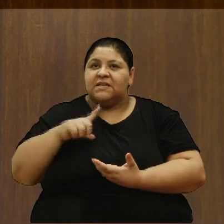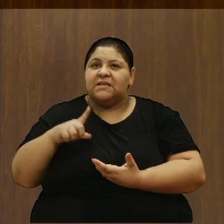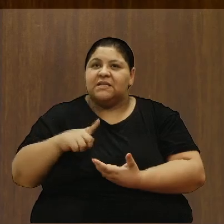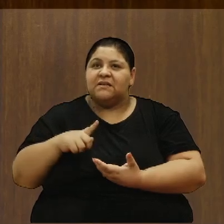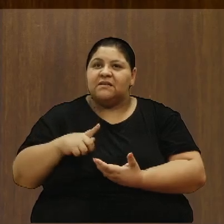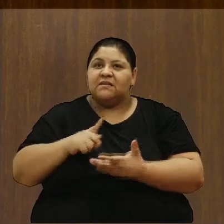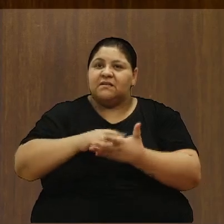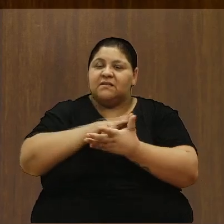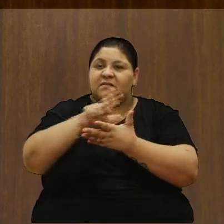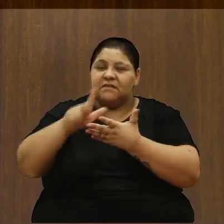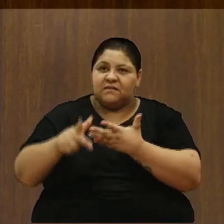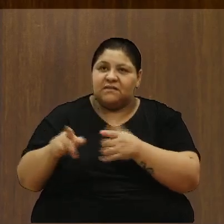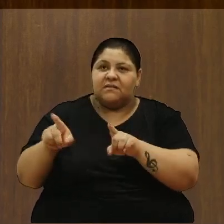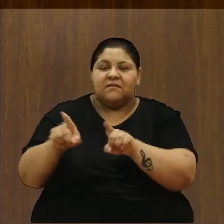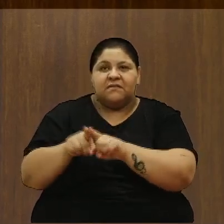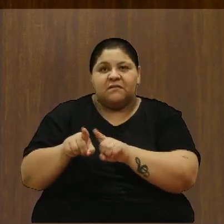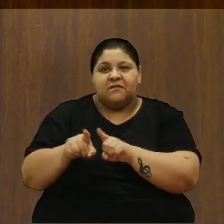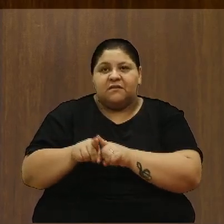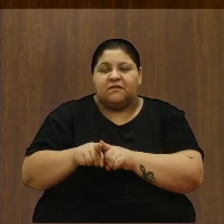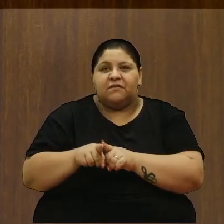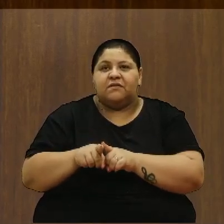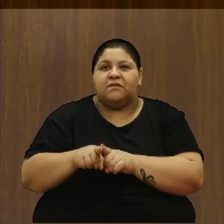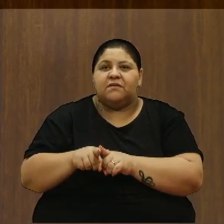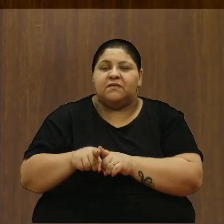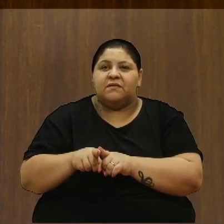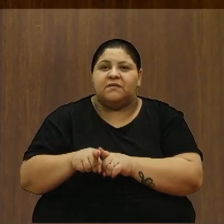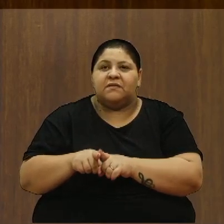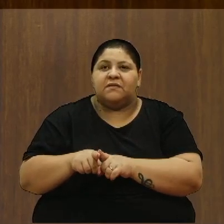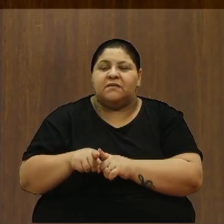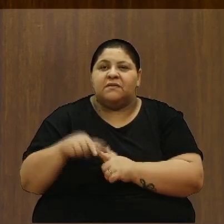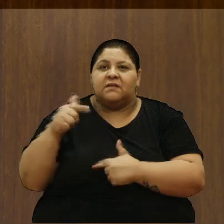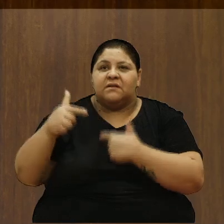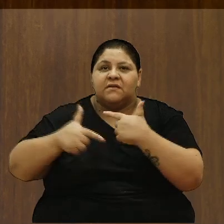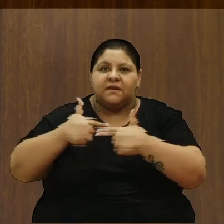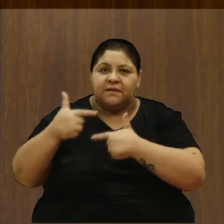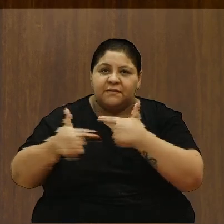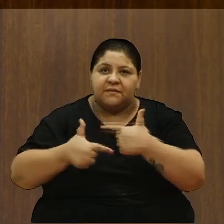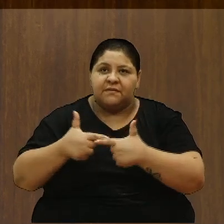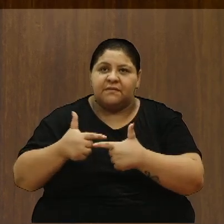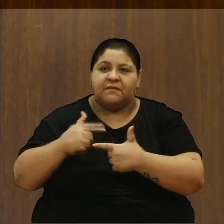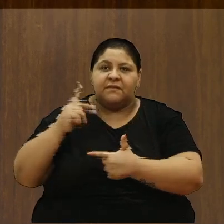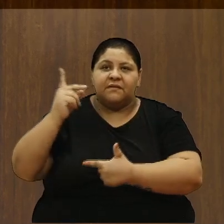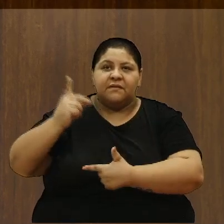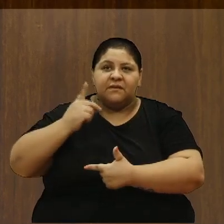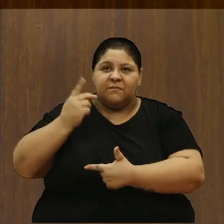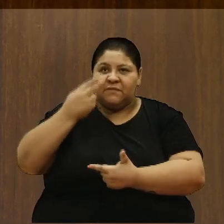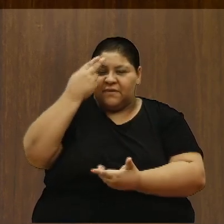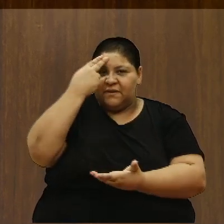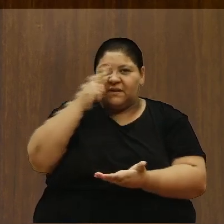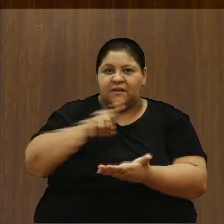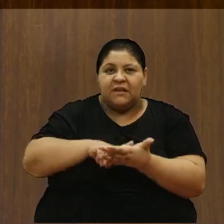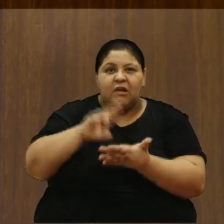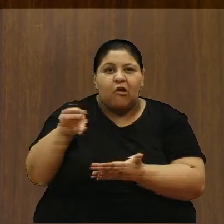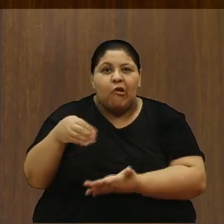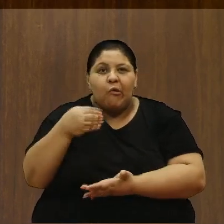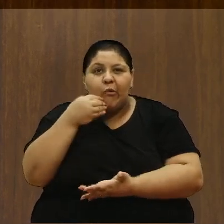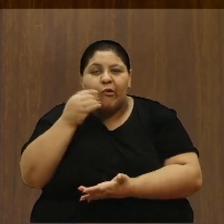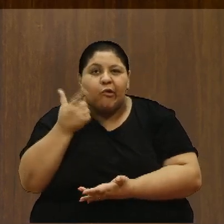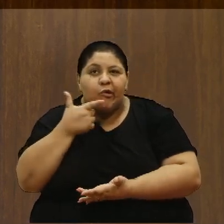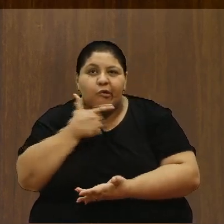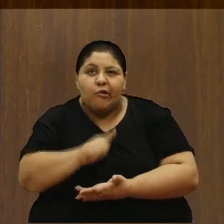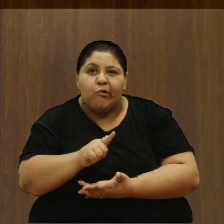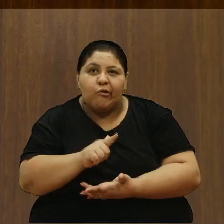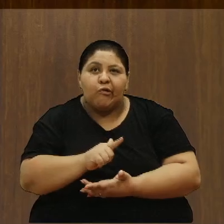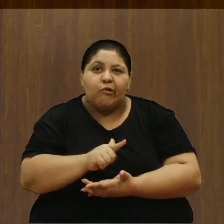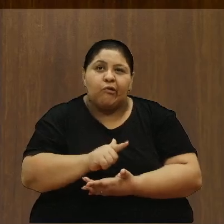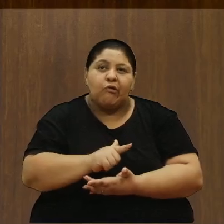importantes, levou situações de quando ele trabalhava com o deputado estadual Nerio Carteiro, a possibilidade de a gente conseguir regrar esse